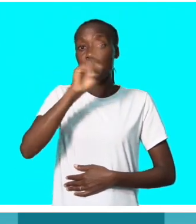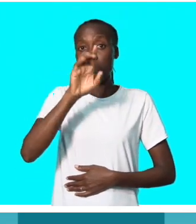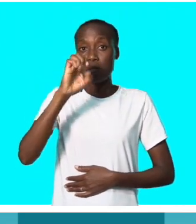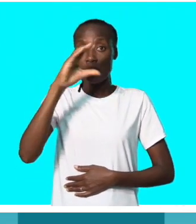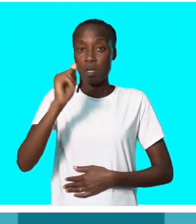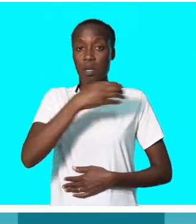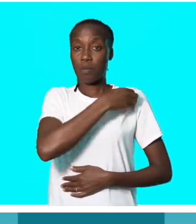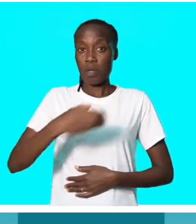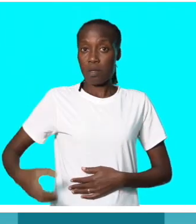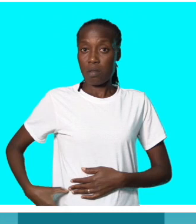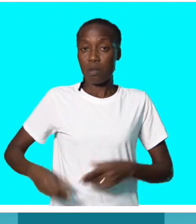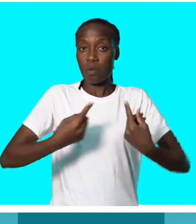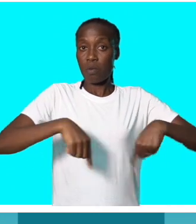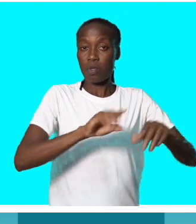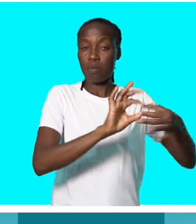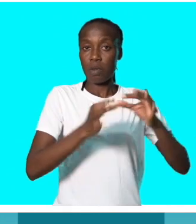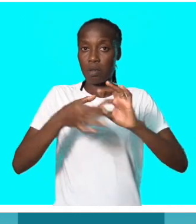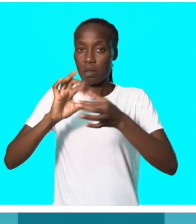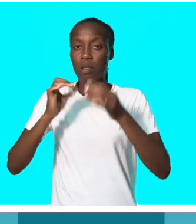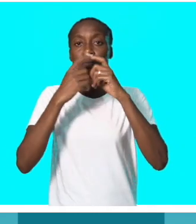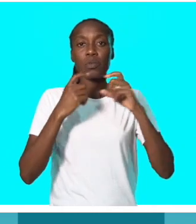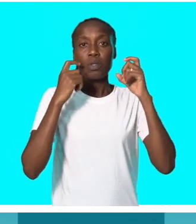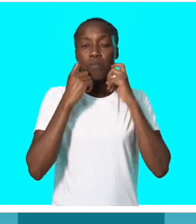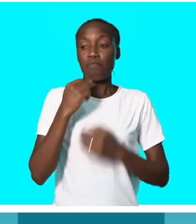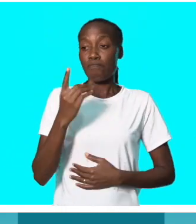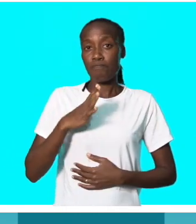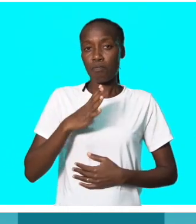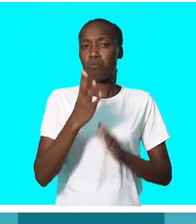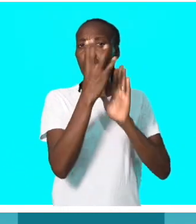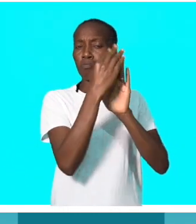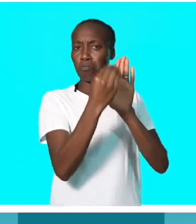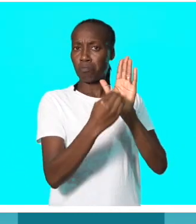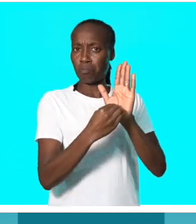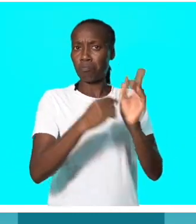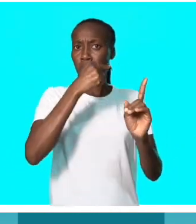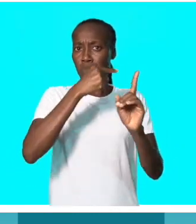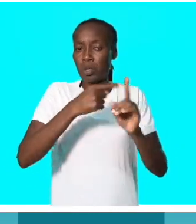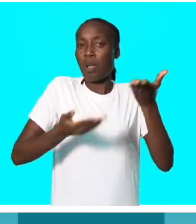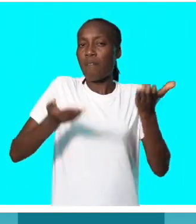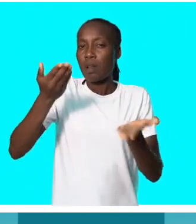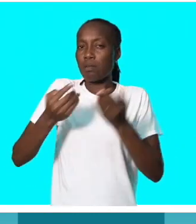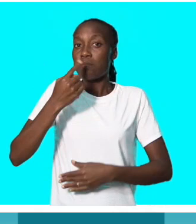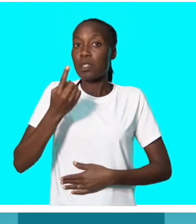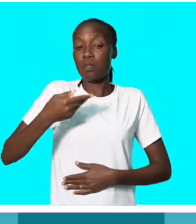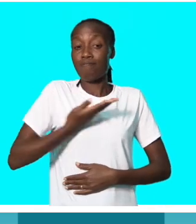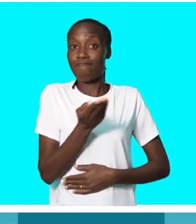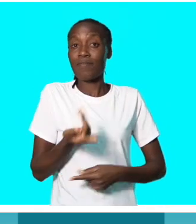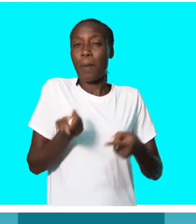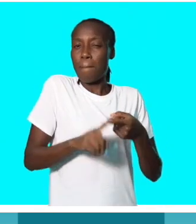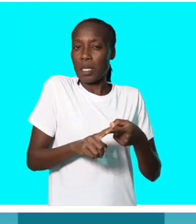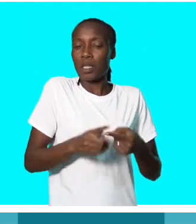Chauque, presidente do Comitê Paralímpico de Moçambique, fazem avaliação positiva. Esperam que